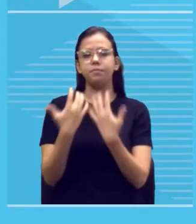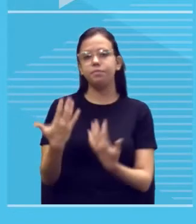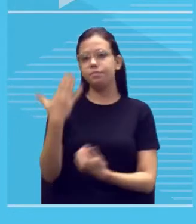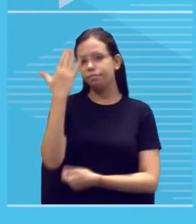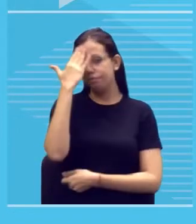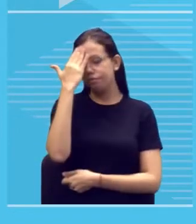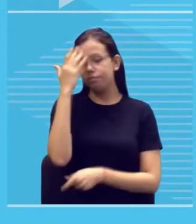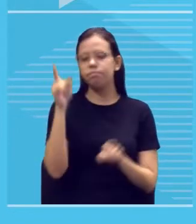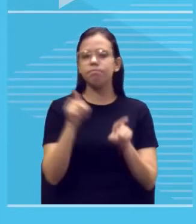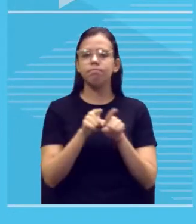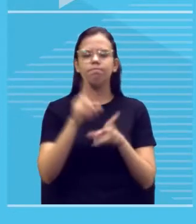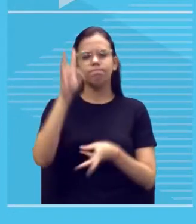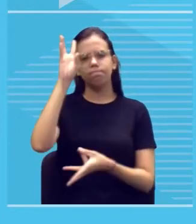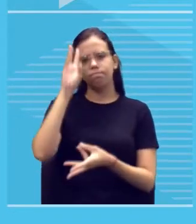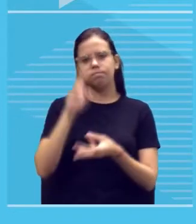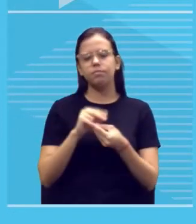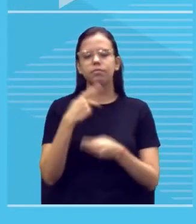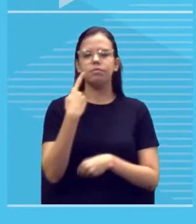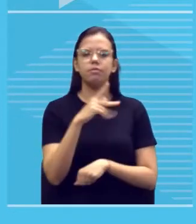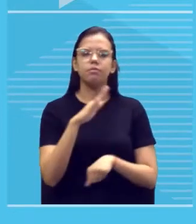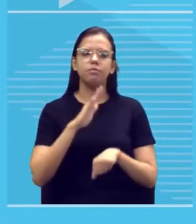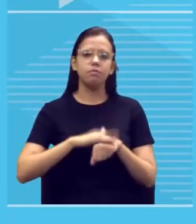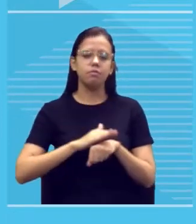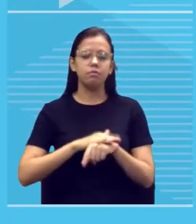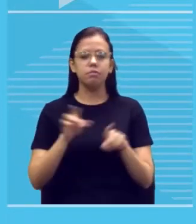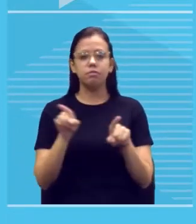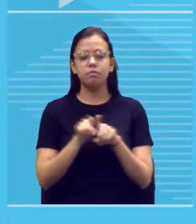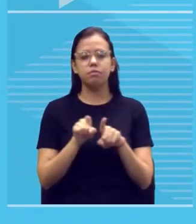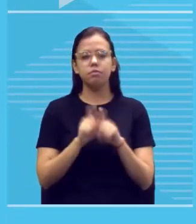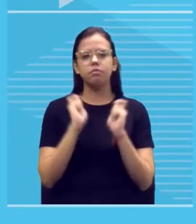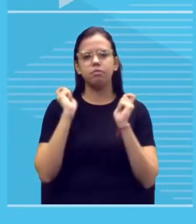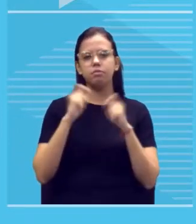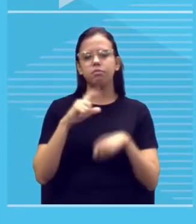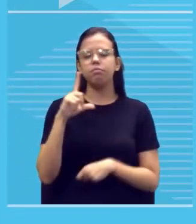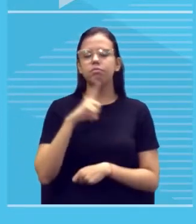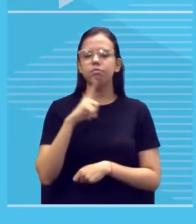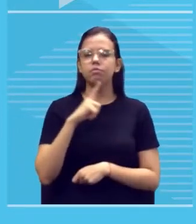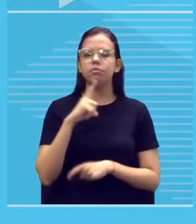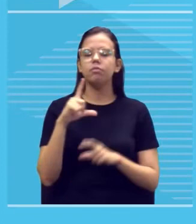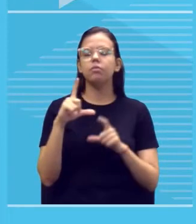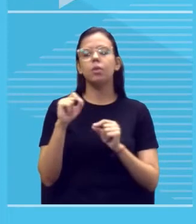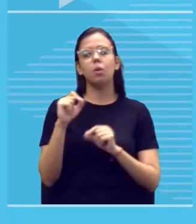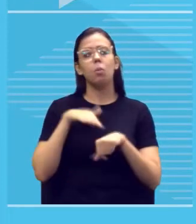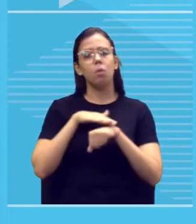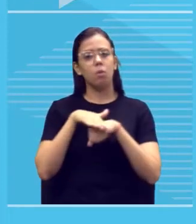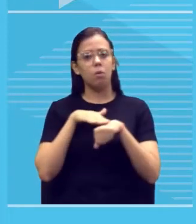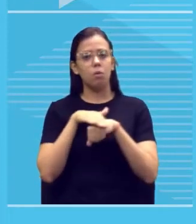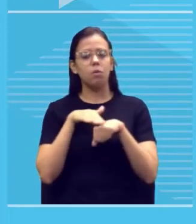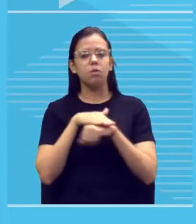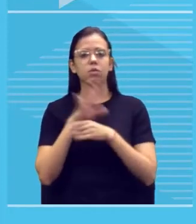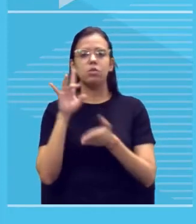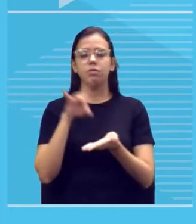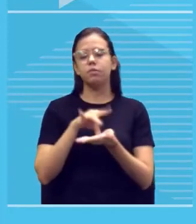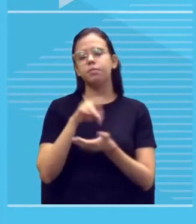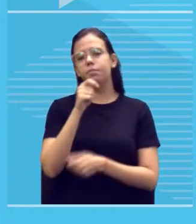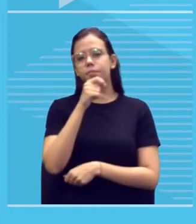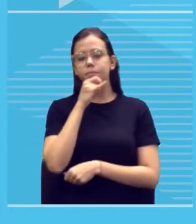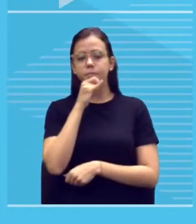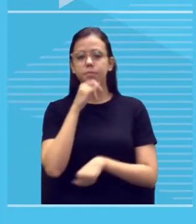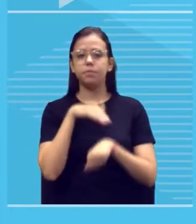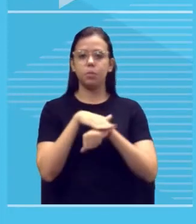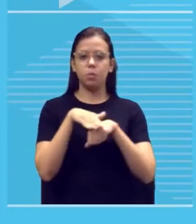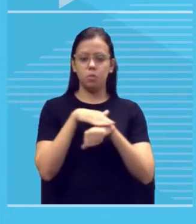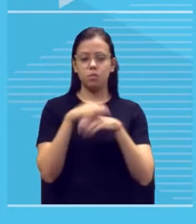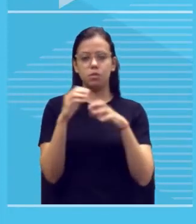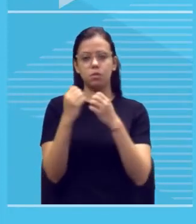vezes adivinhar uma ação dele ou quando há um embate mesmo verbal onde se ele conversa com a platéia